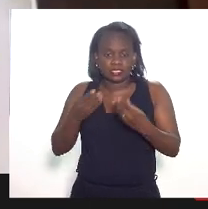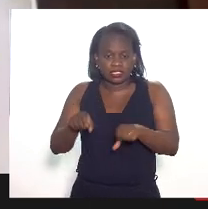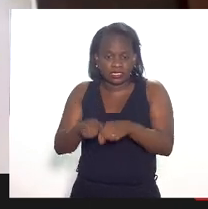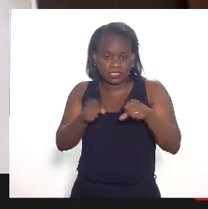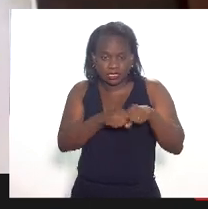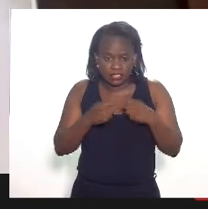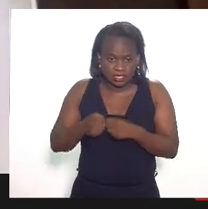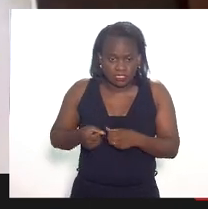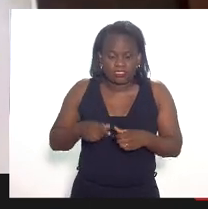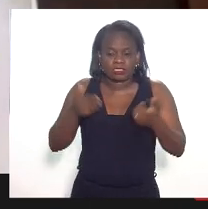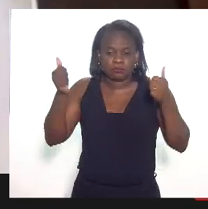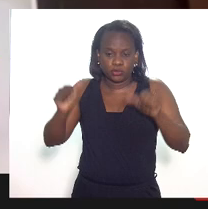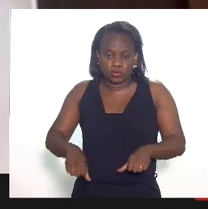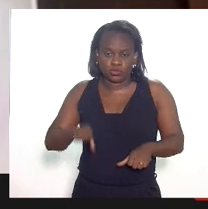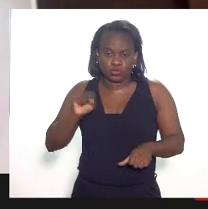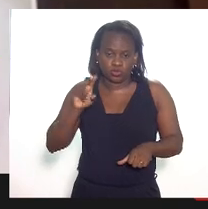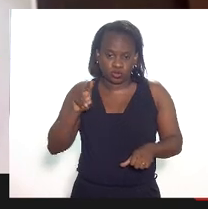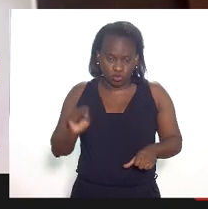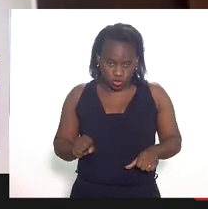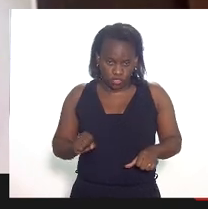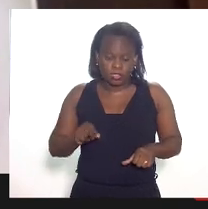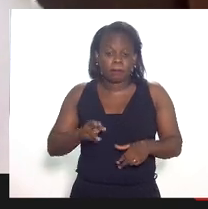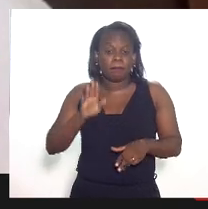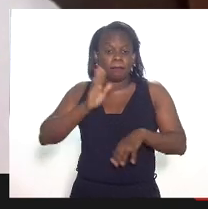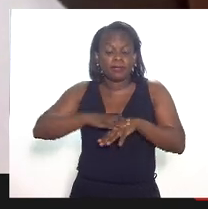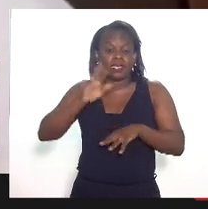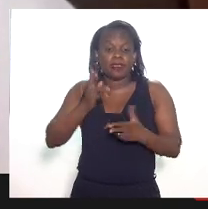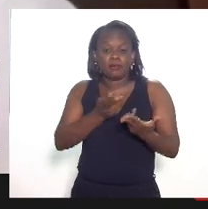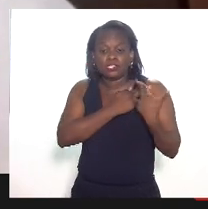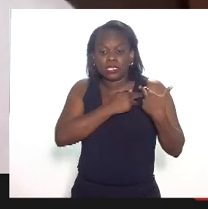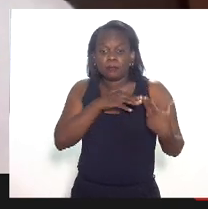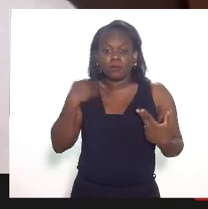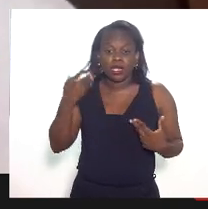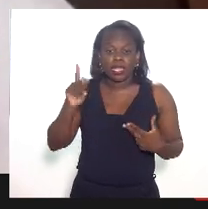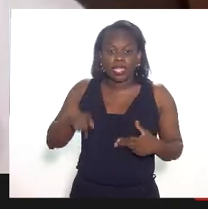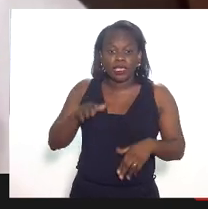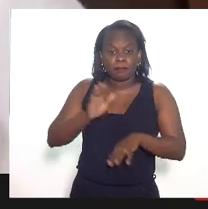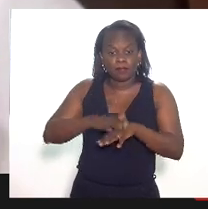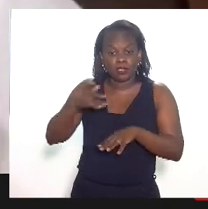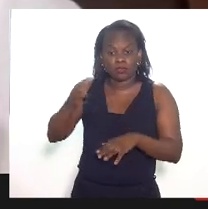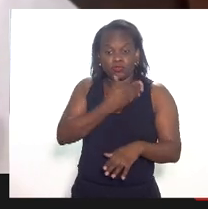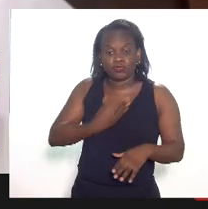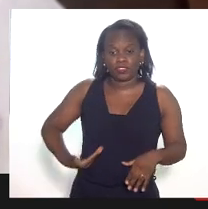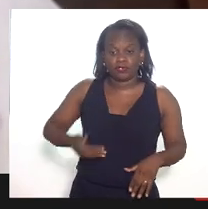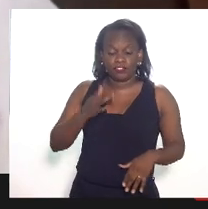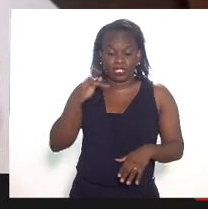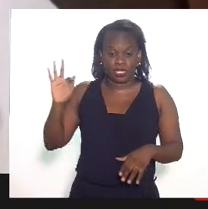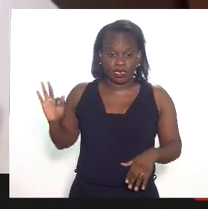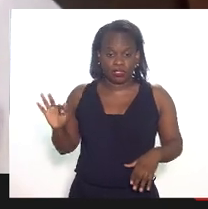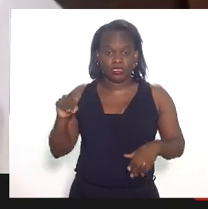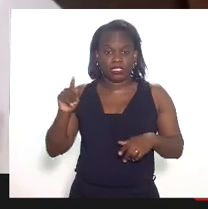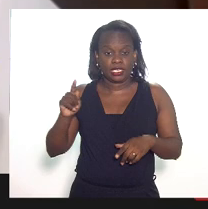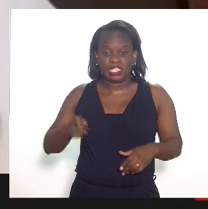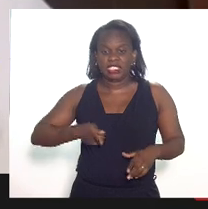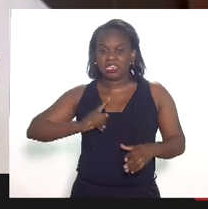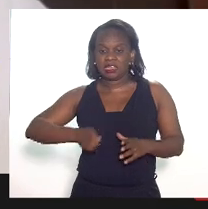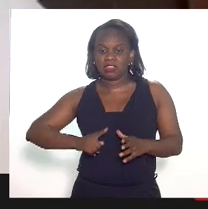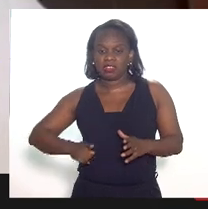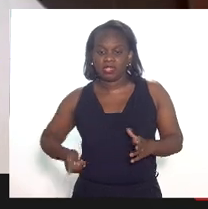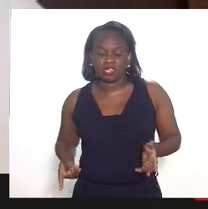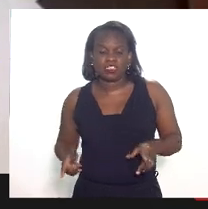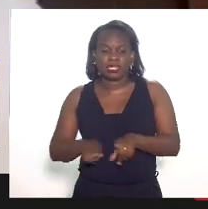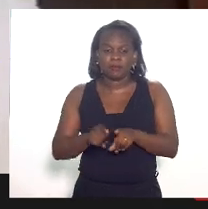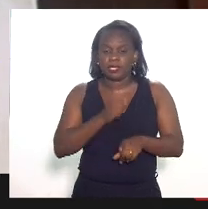desmontar e fazer falir o SUS. A maior responsabilidade pelas mortes recai sobre os ombros do governo federal, do governo negacionista